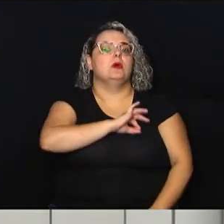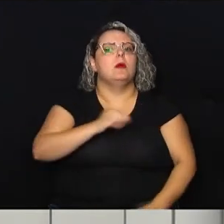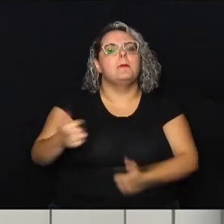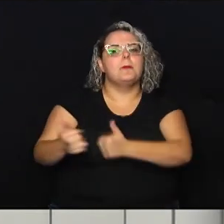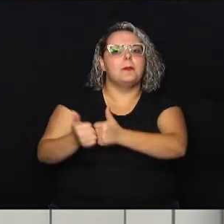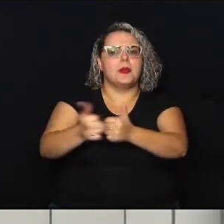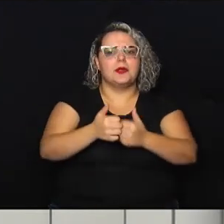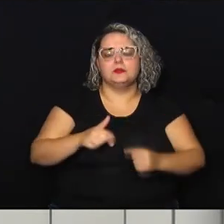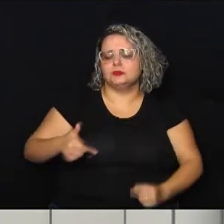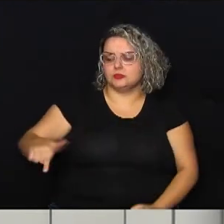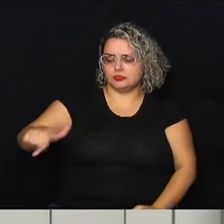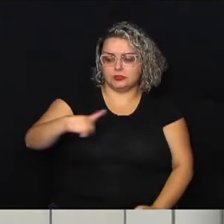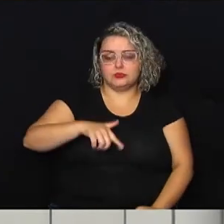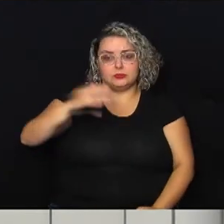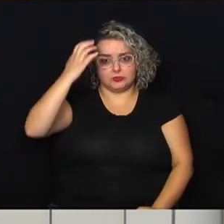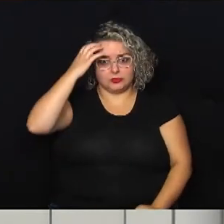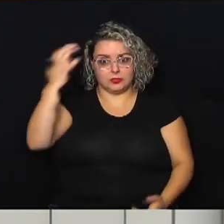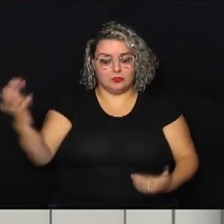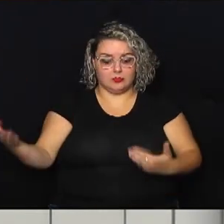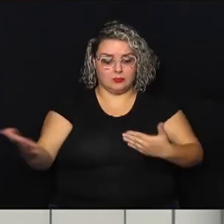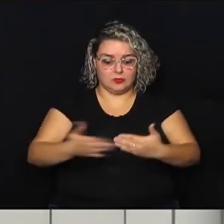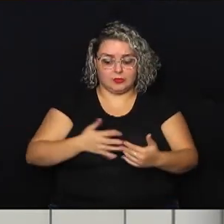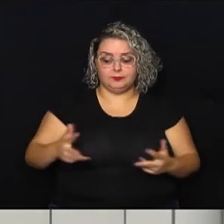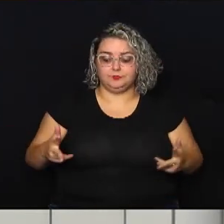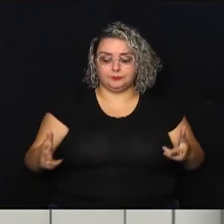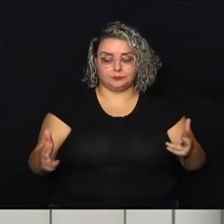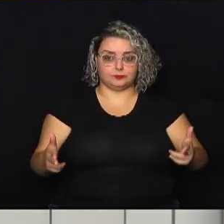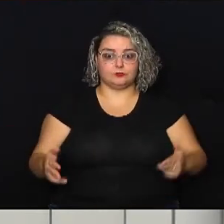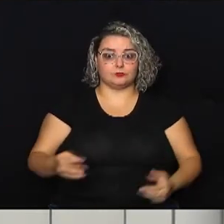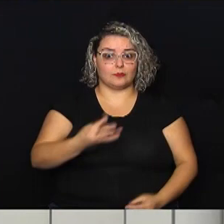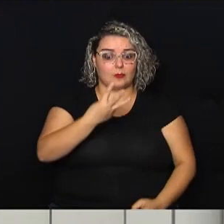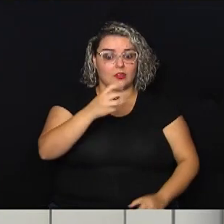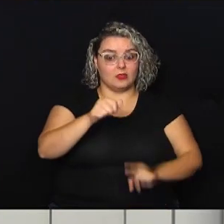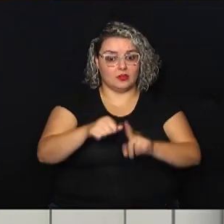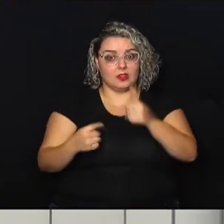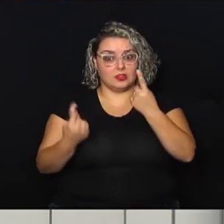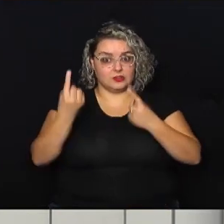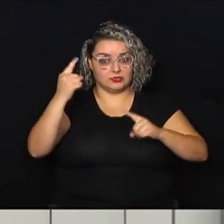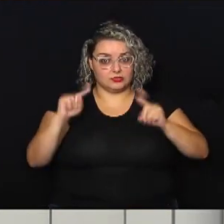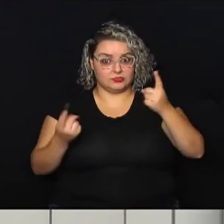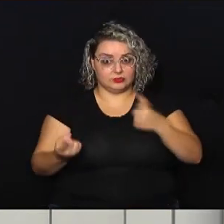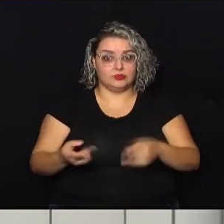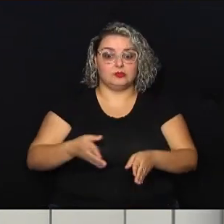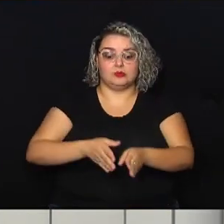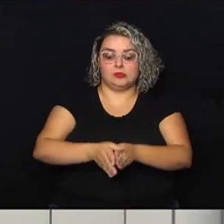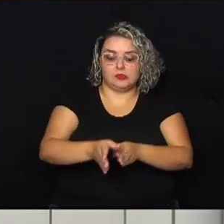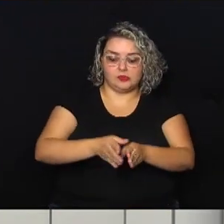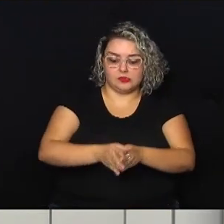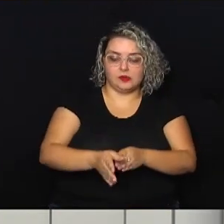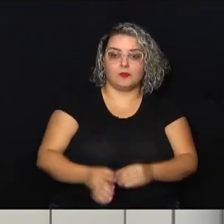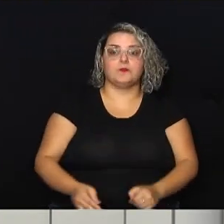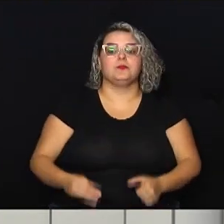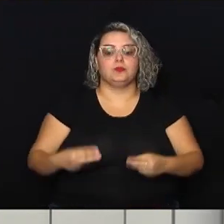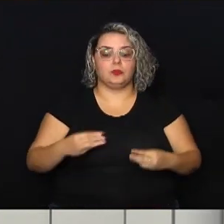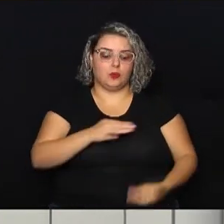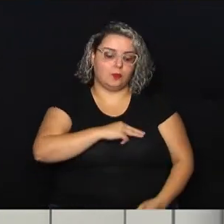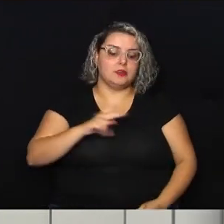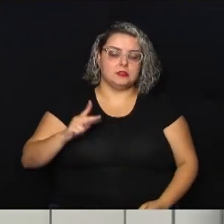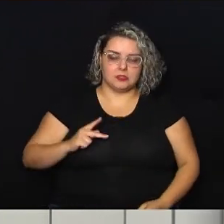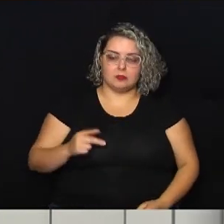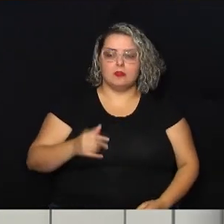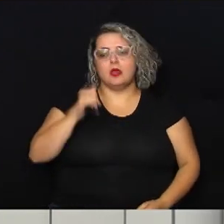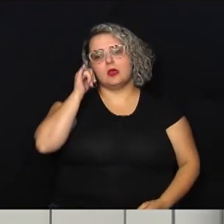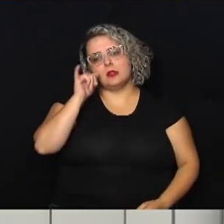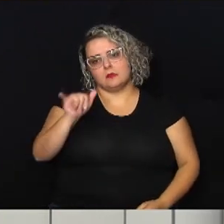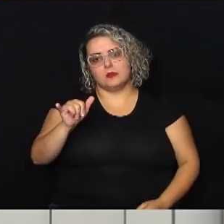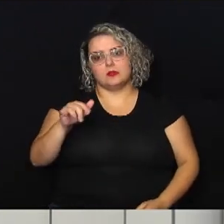O trecho estava interditado desde o dia 3 de fevereiro por uma recomendação do Ministério Público para evitar